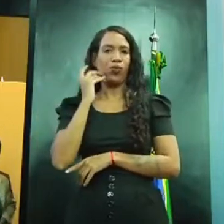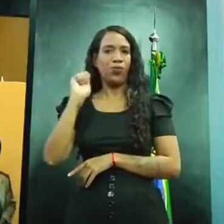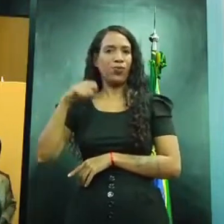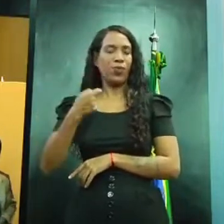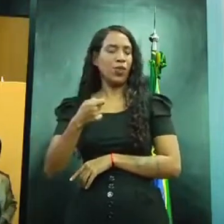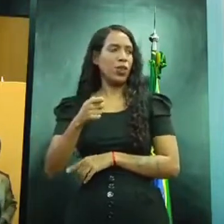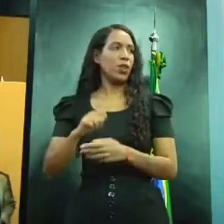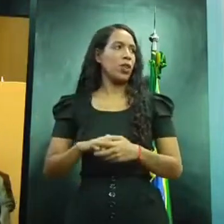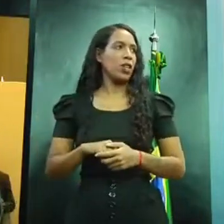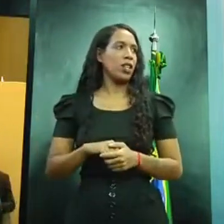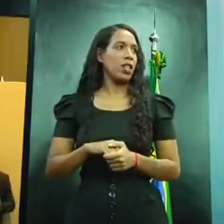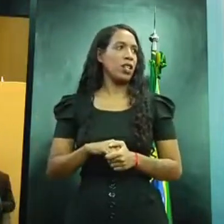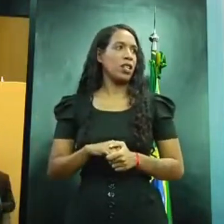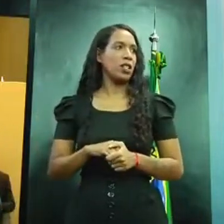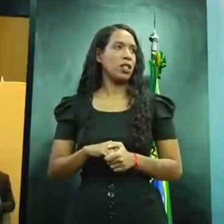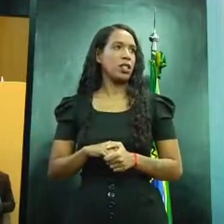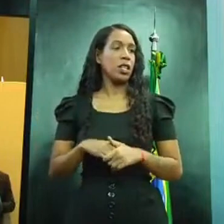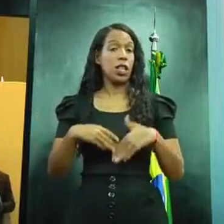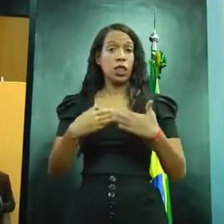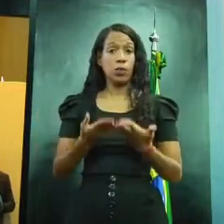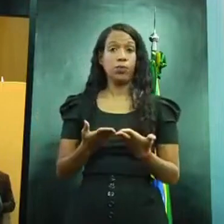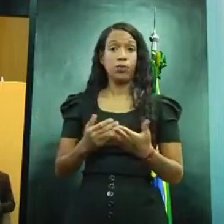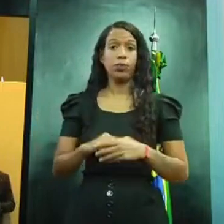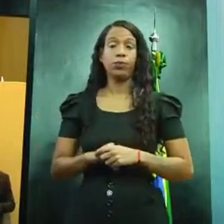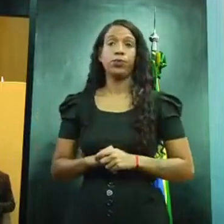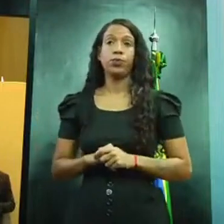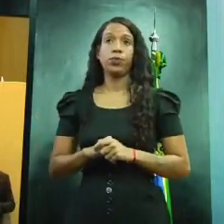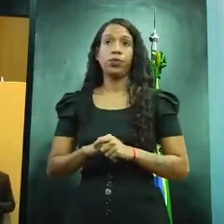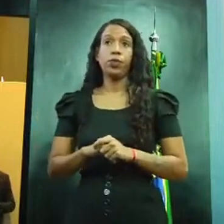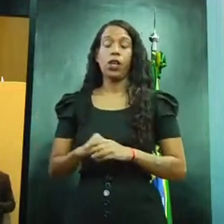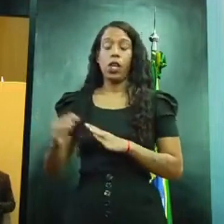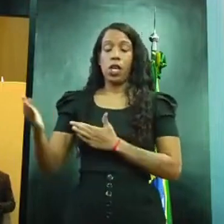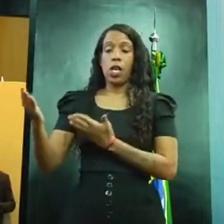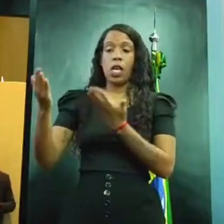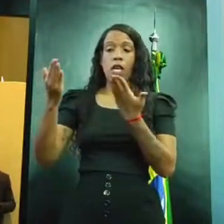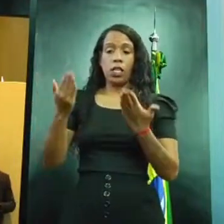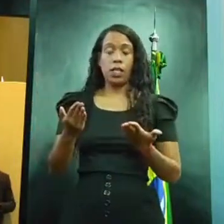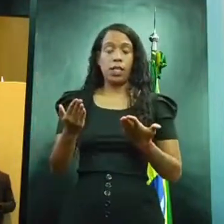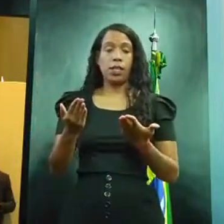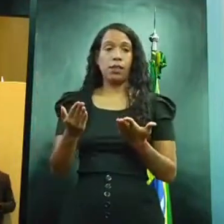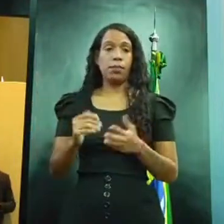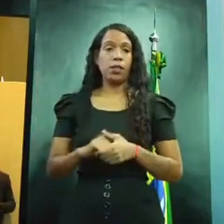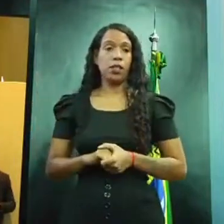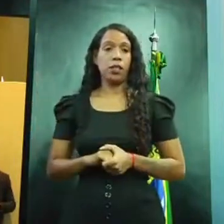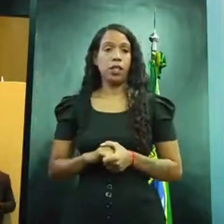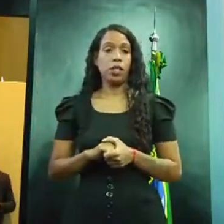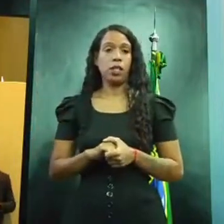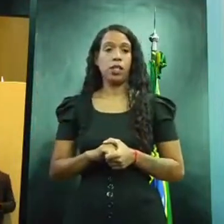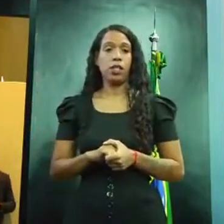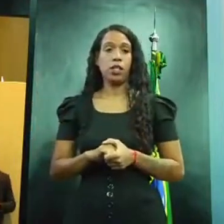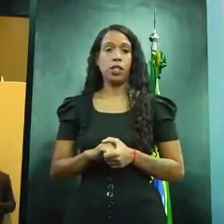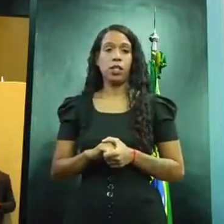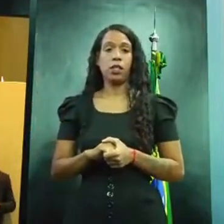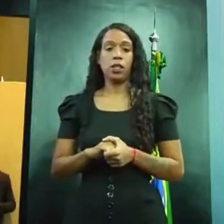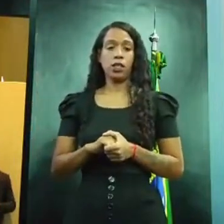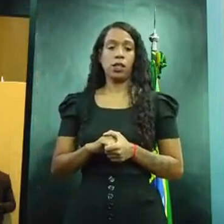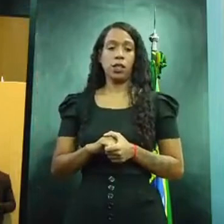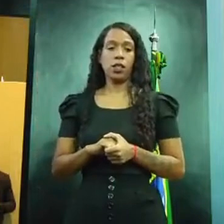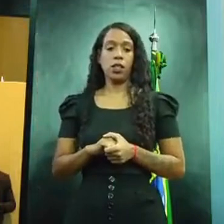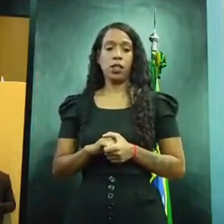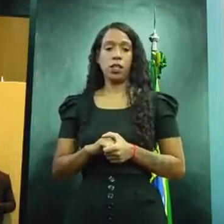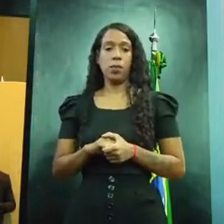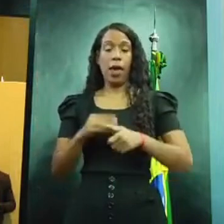possível. Eu, quando recebi o convite para vir